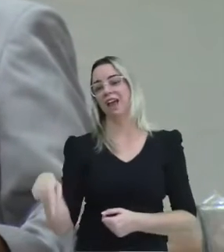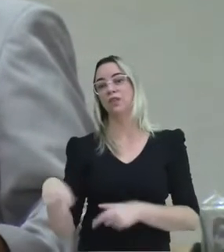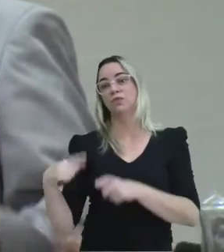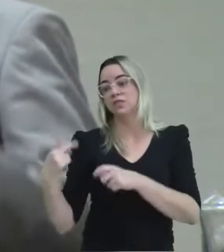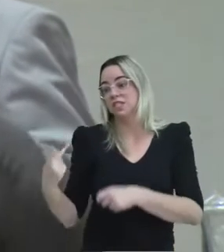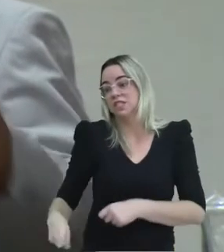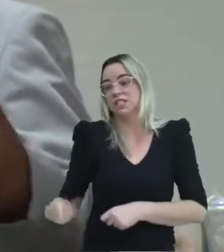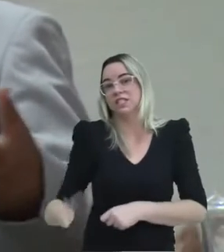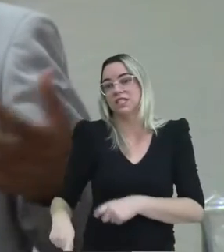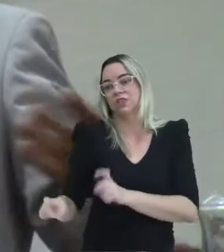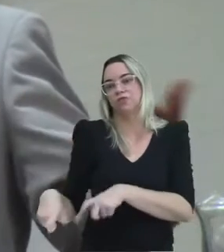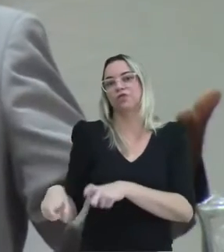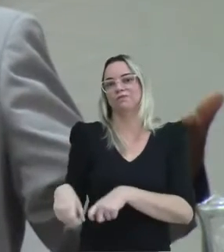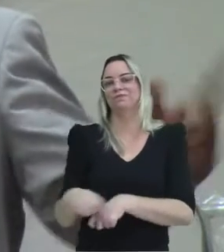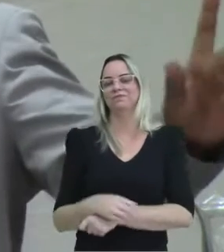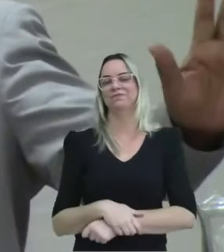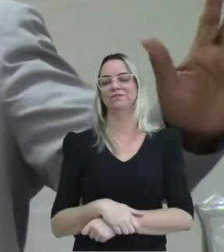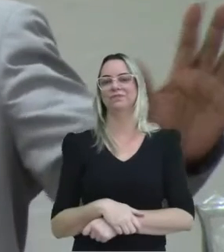Minador.